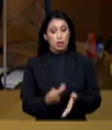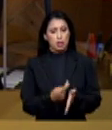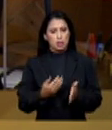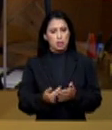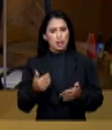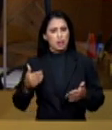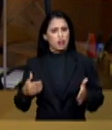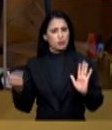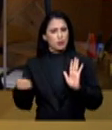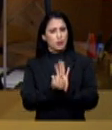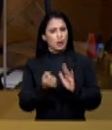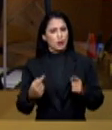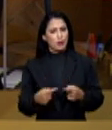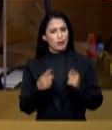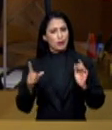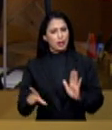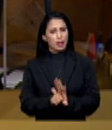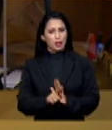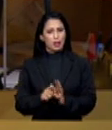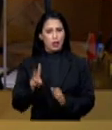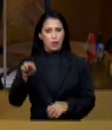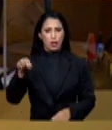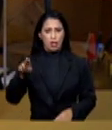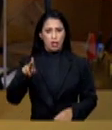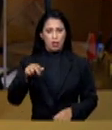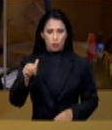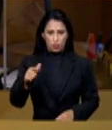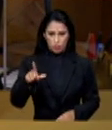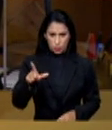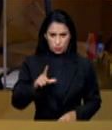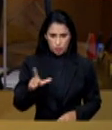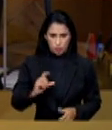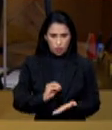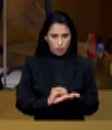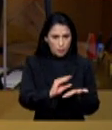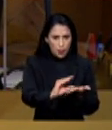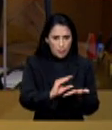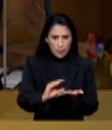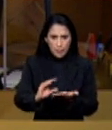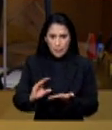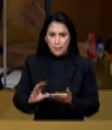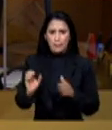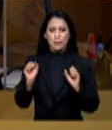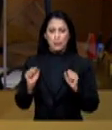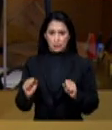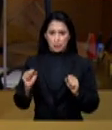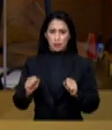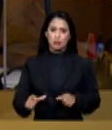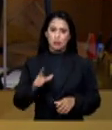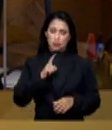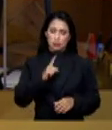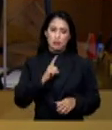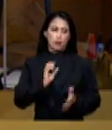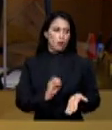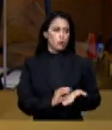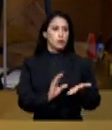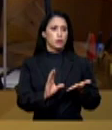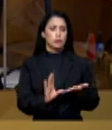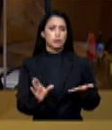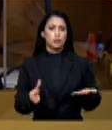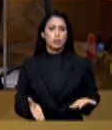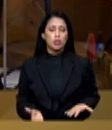antes da edição do novo Marco legal União que transfere os recursos poderia condicionar aplicação dos recursos